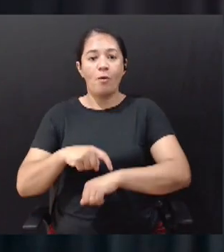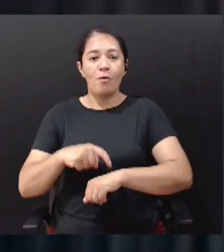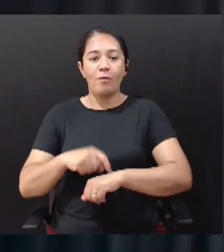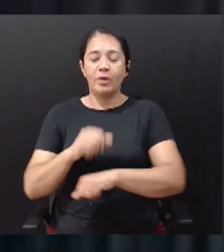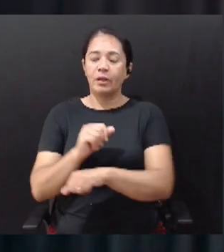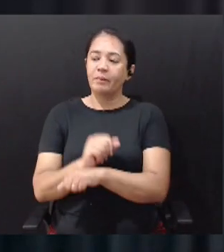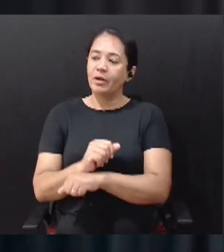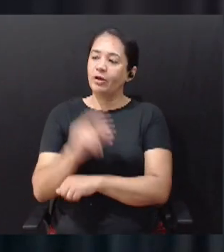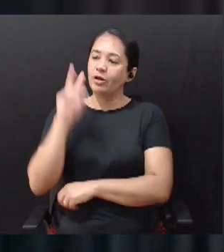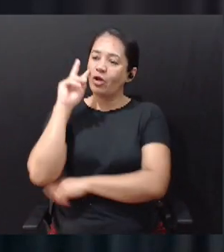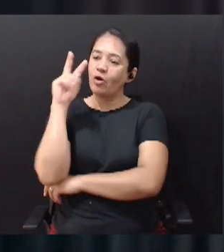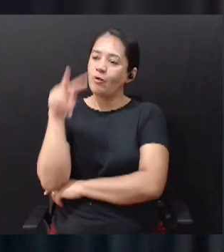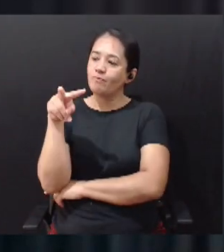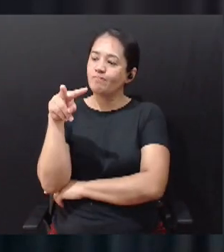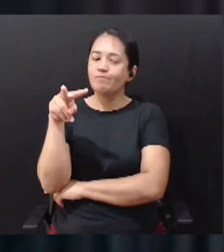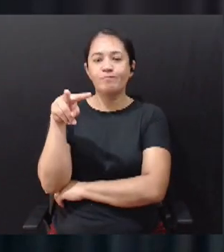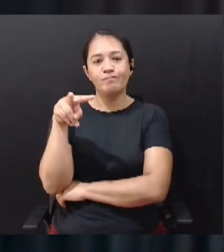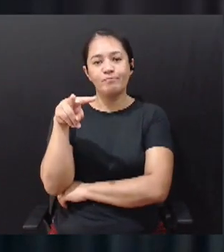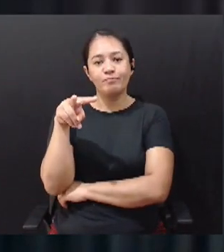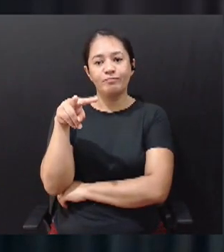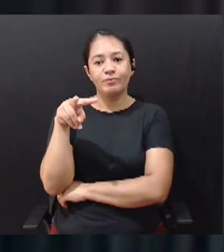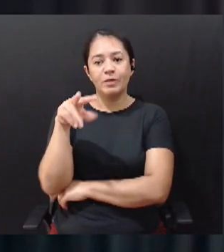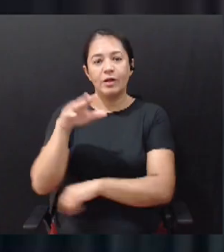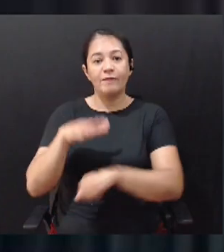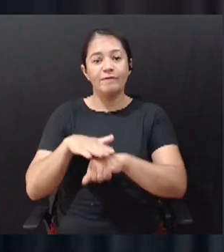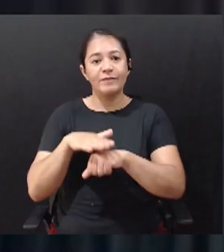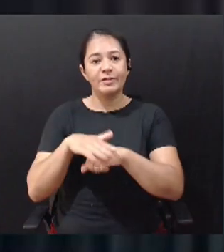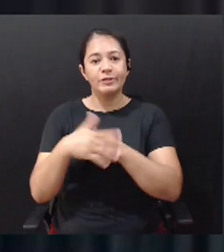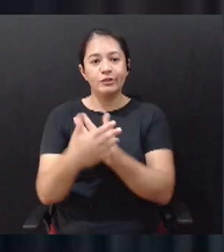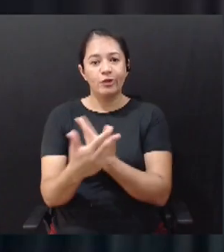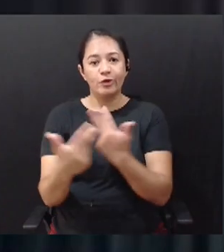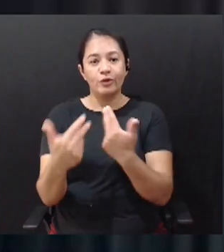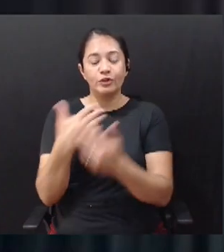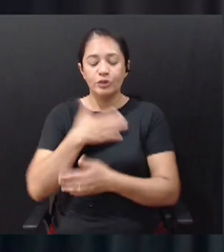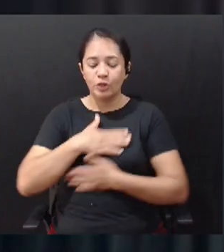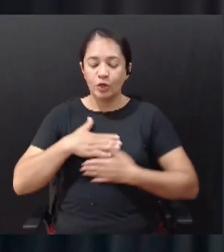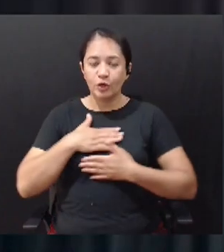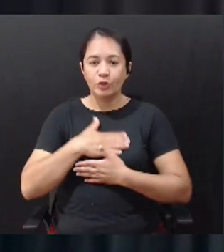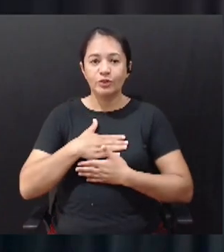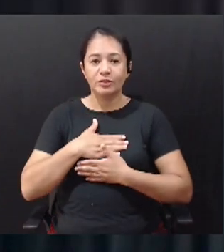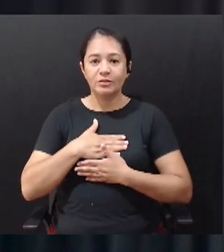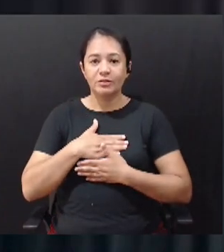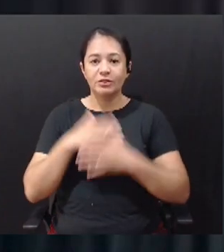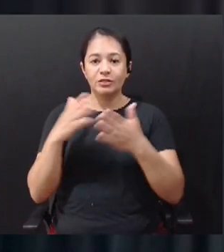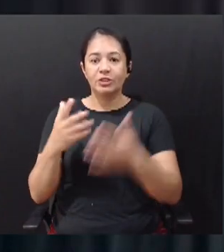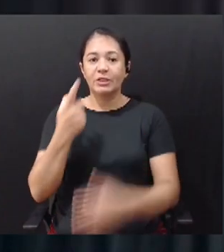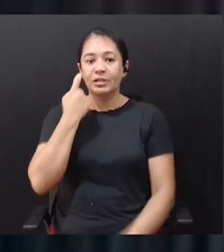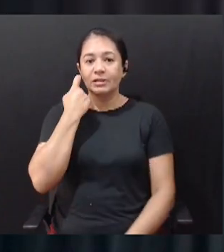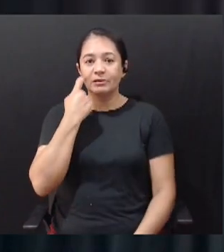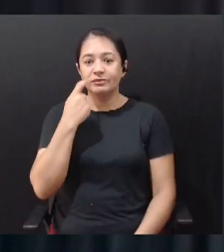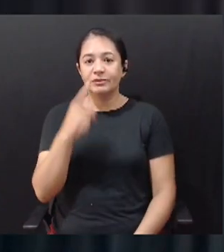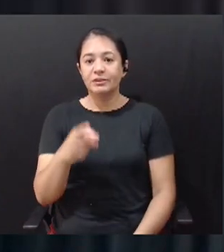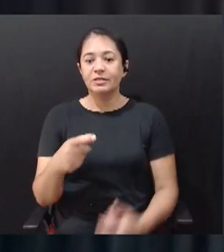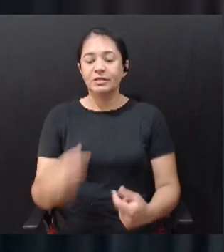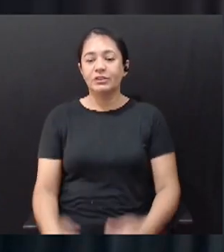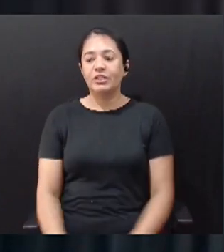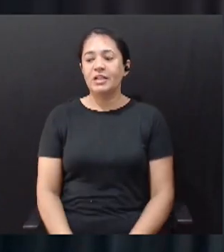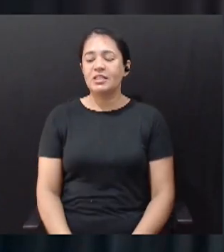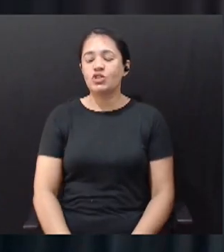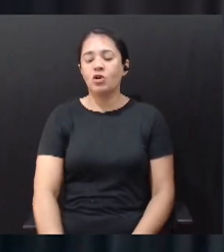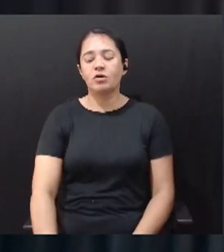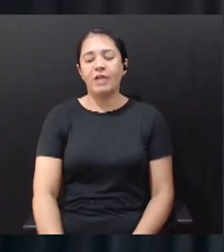si, que fez algo prazeroso. Então, chega na sexta-feira e você tem que fechar a conta ali